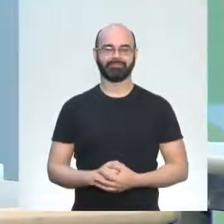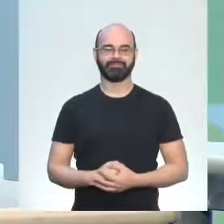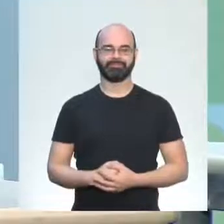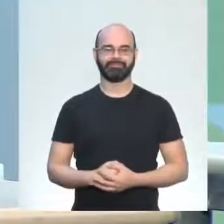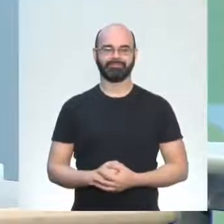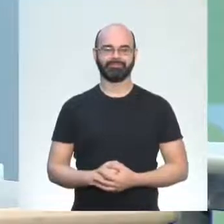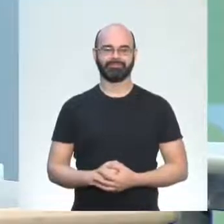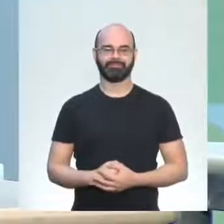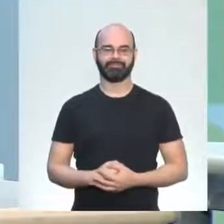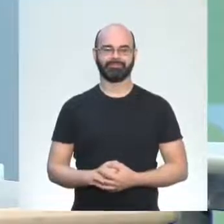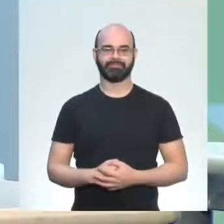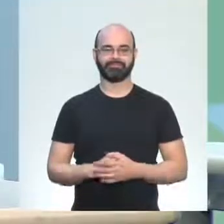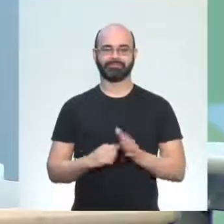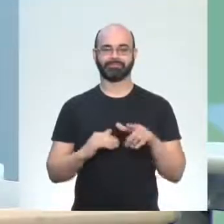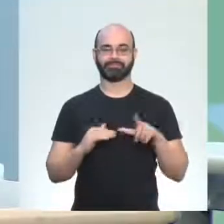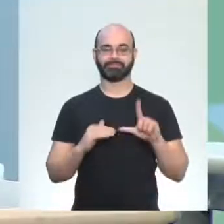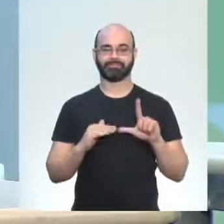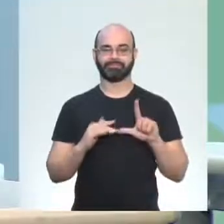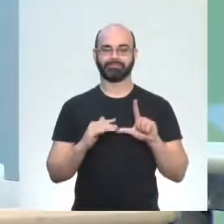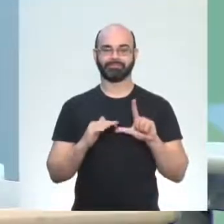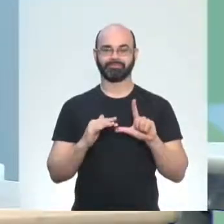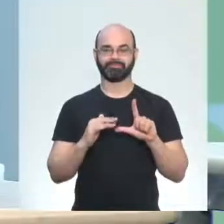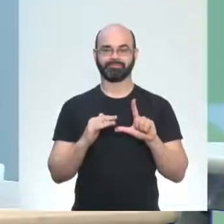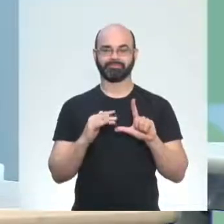Tá preenchendo, né? Olha lá, olha lá.